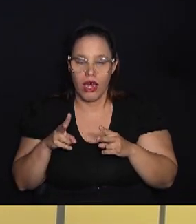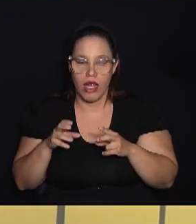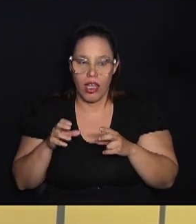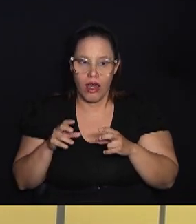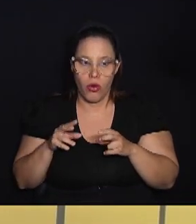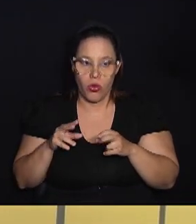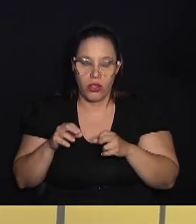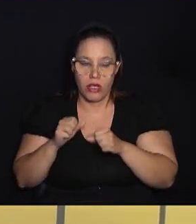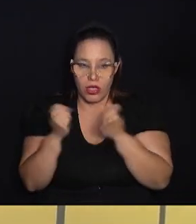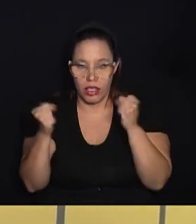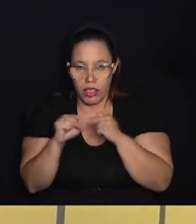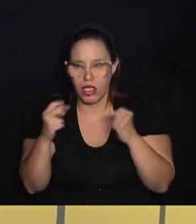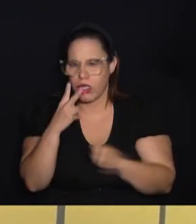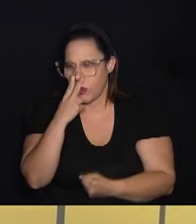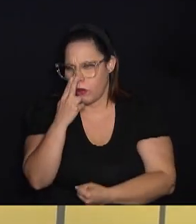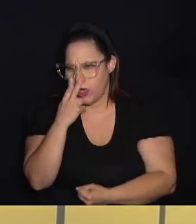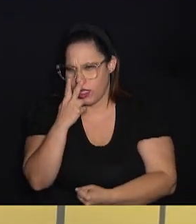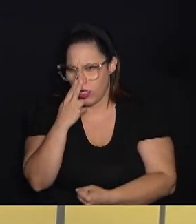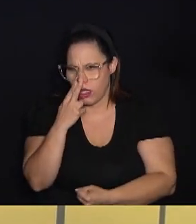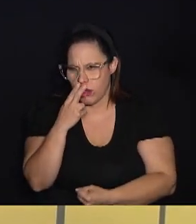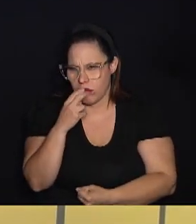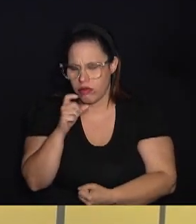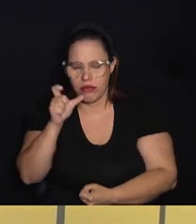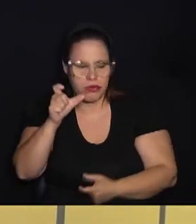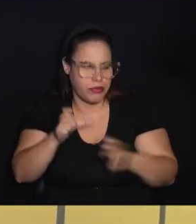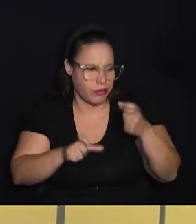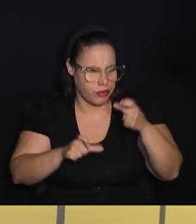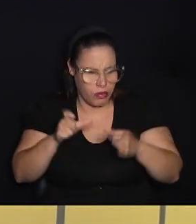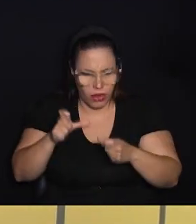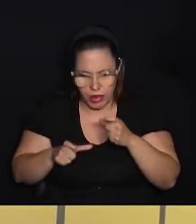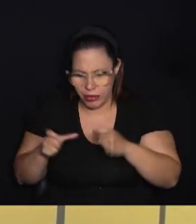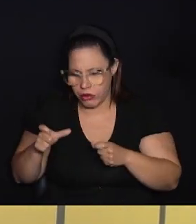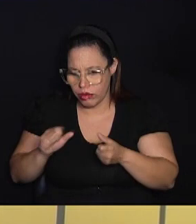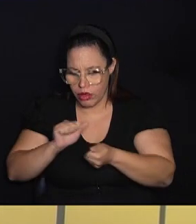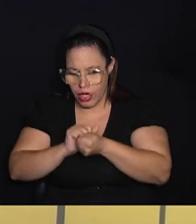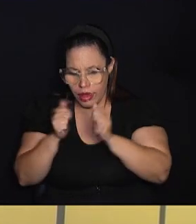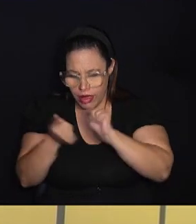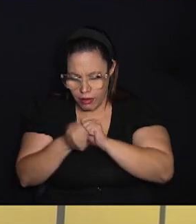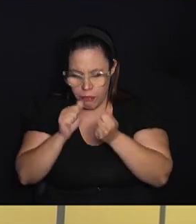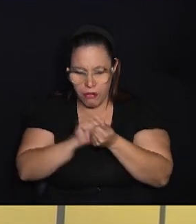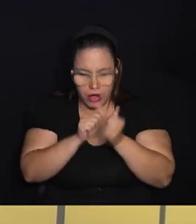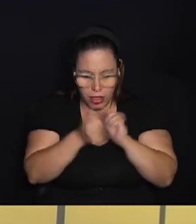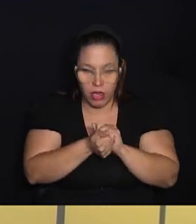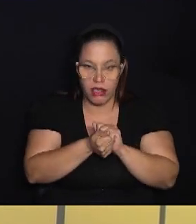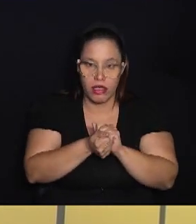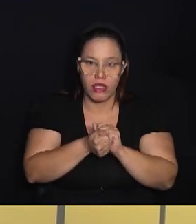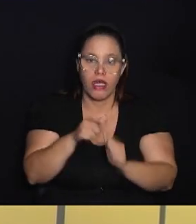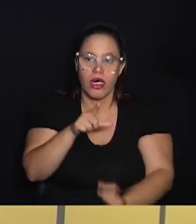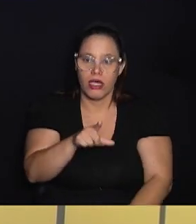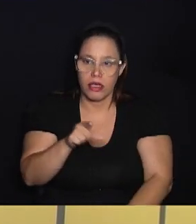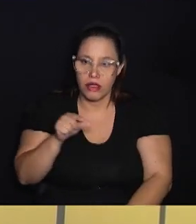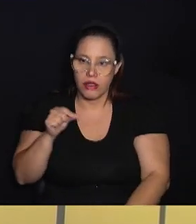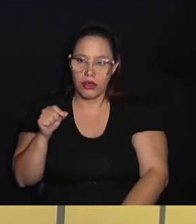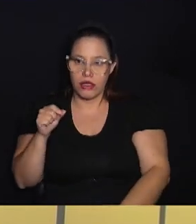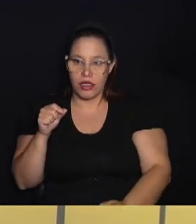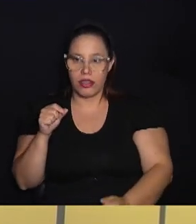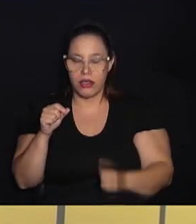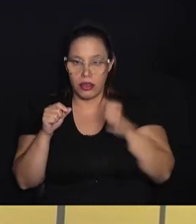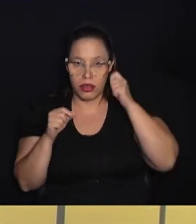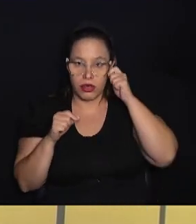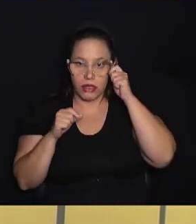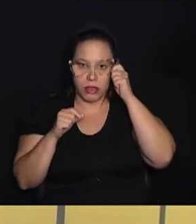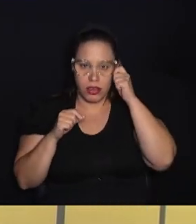a mesma né que a gente e a gente vai escolher ajustar eu acho que esse lugar dessa escolha é um lugar é um lugar de